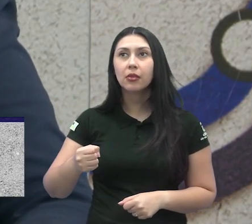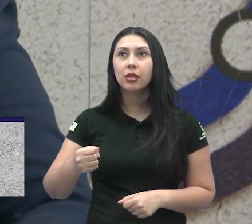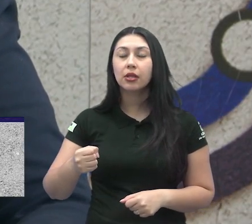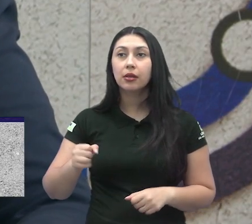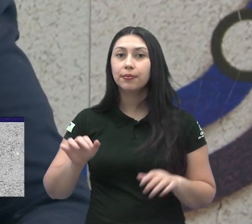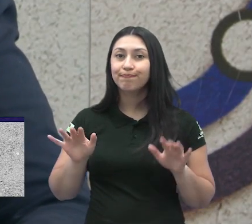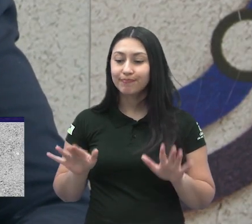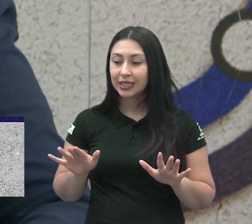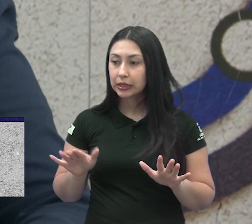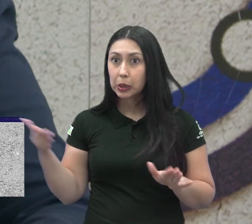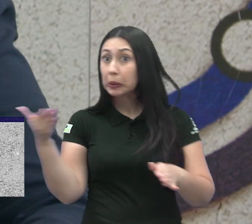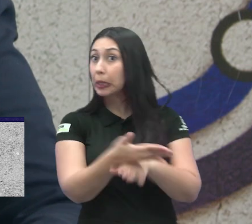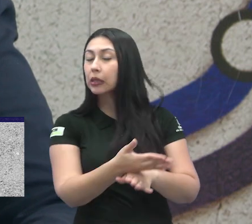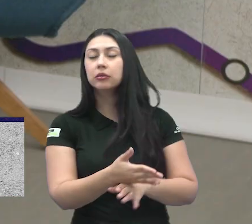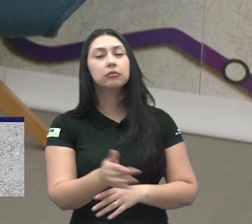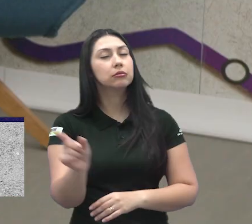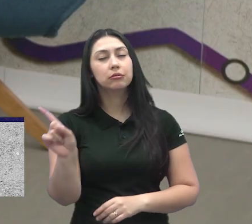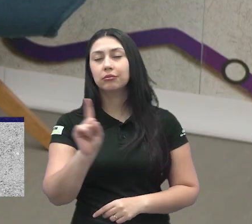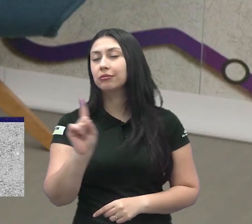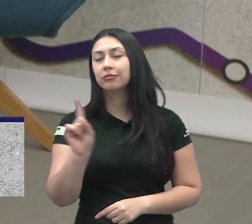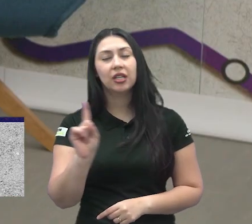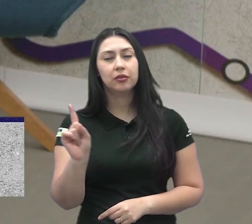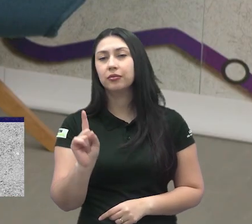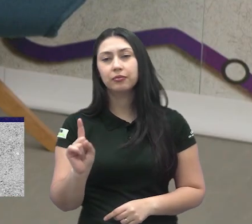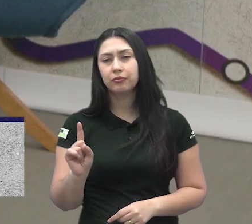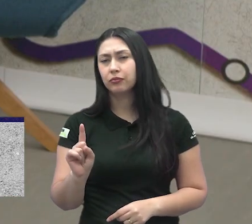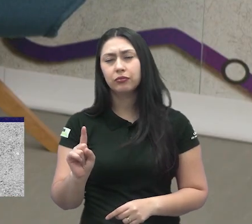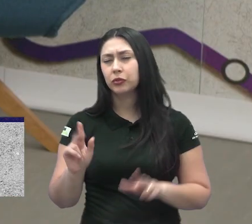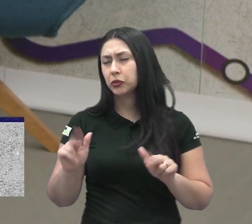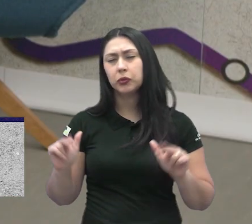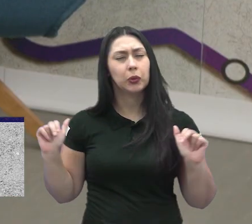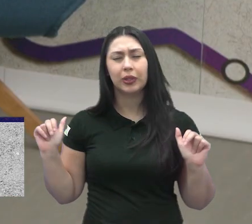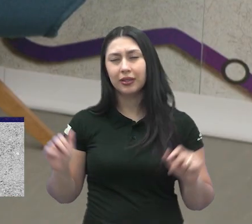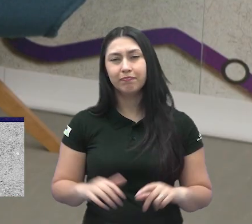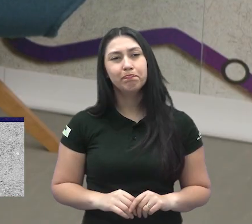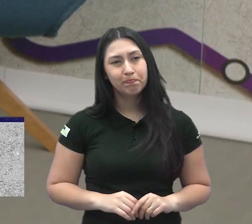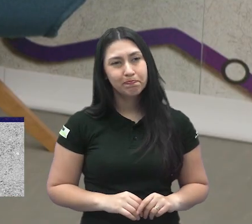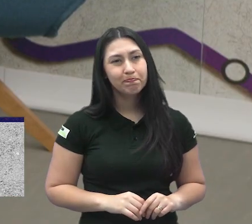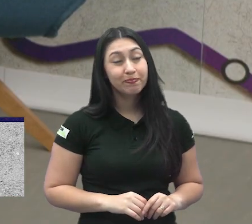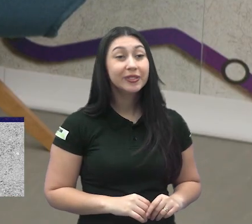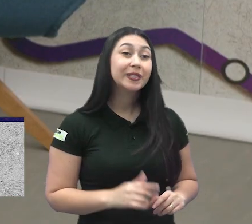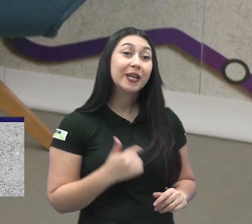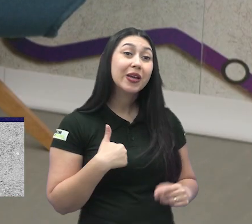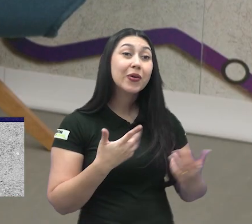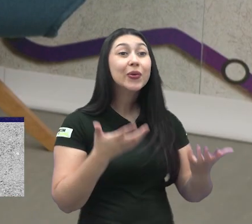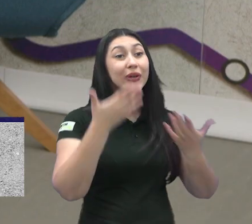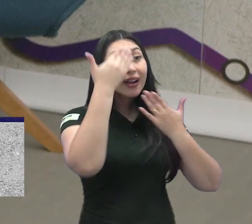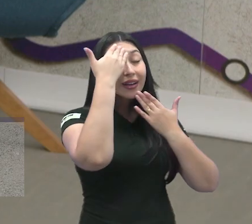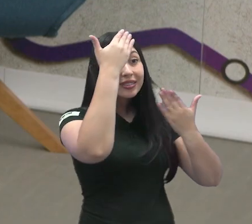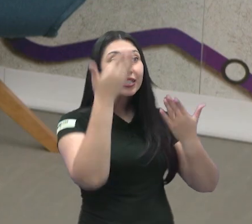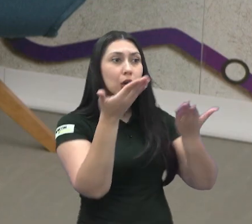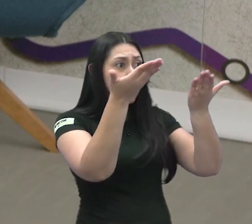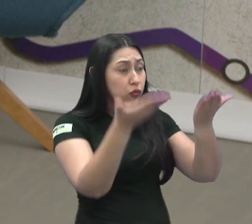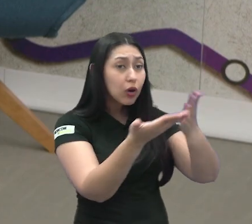Mas não invadir a área clínica, de fato, isso Maravilha. Não acontece. Bruna, eu quero muito te agradecer, você